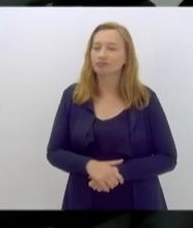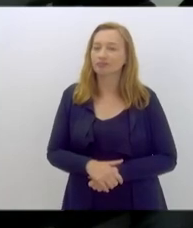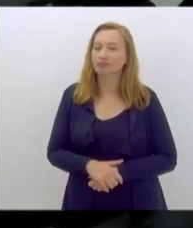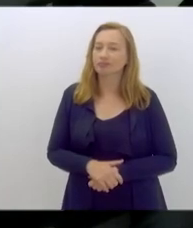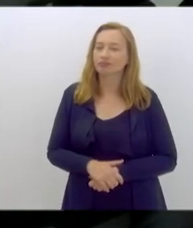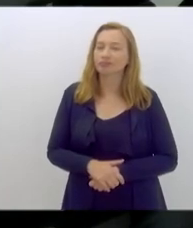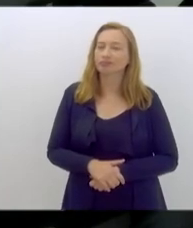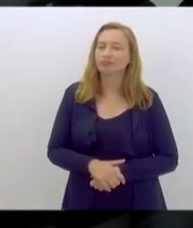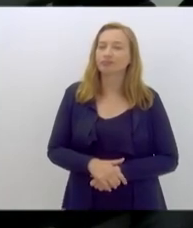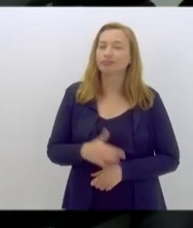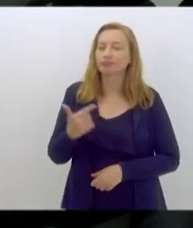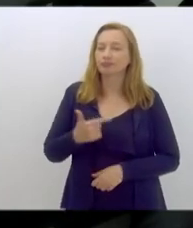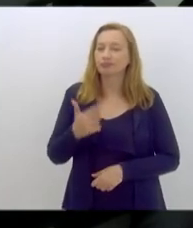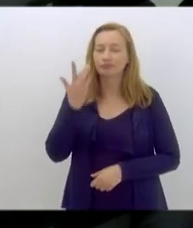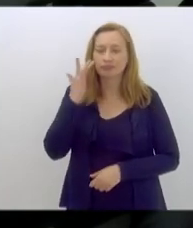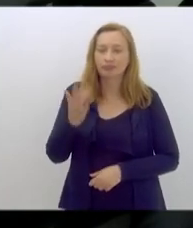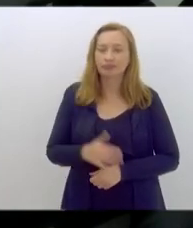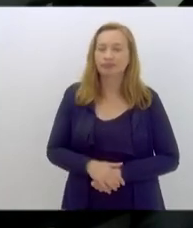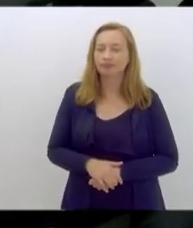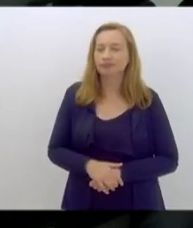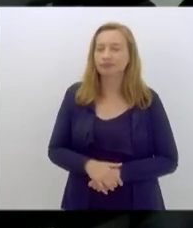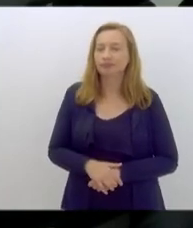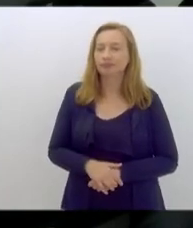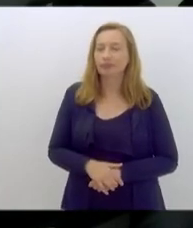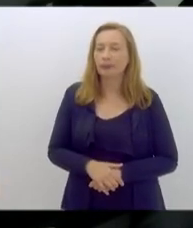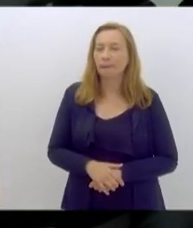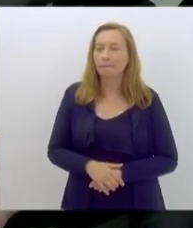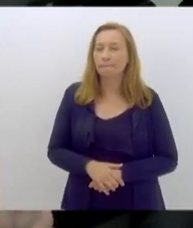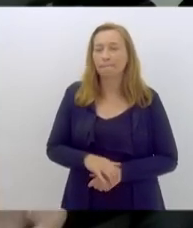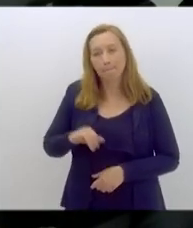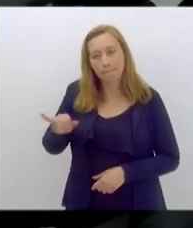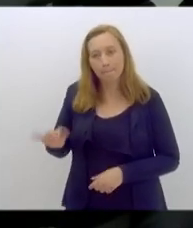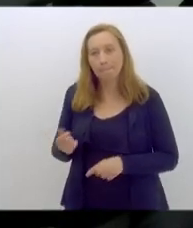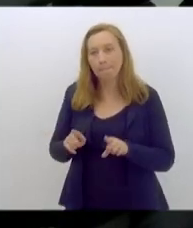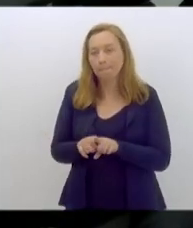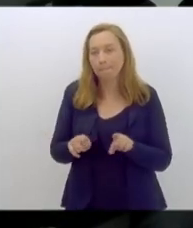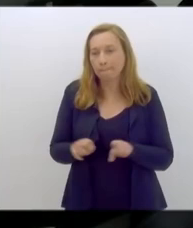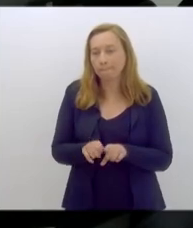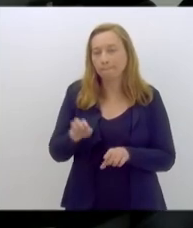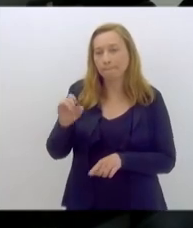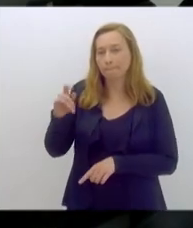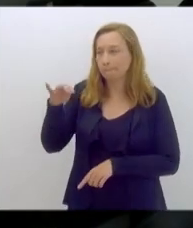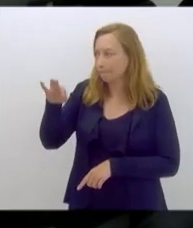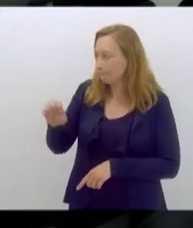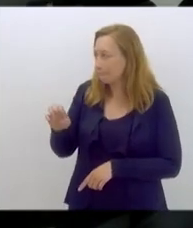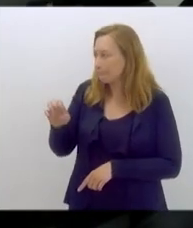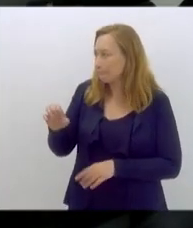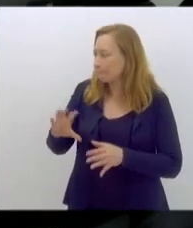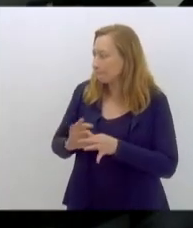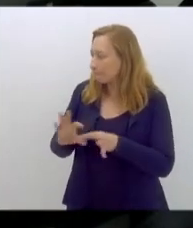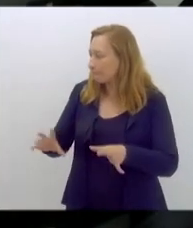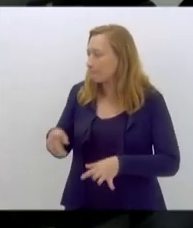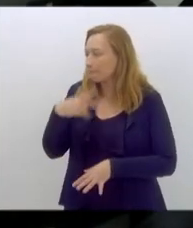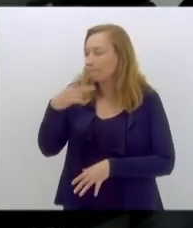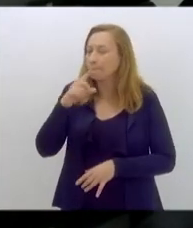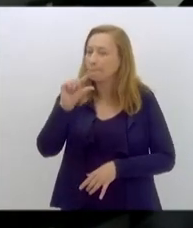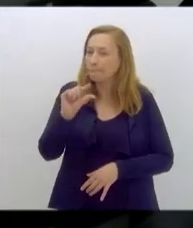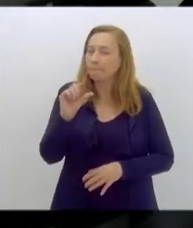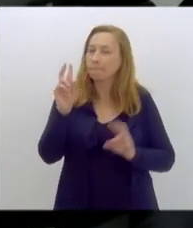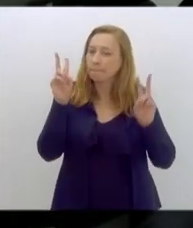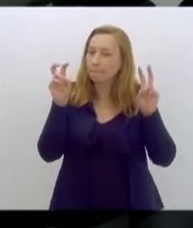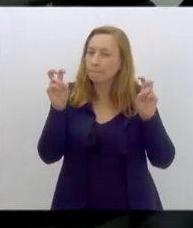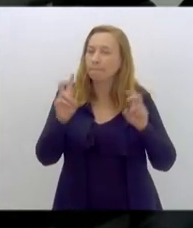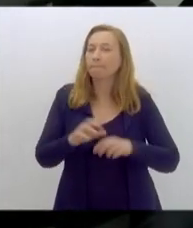dois eu acho que eu queria aproveitar também se a Stephanie me permitia comentar um pouco sobre essa questão